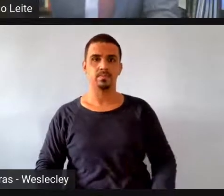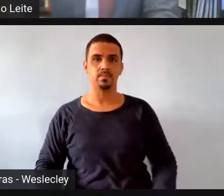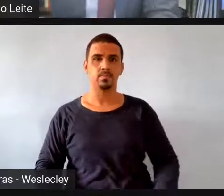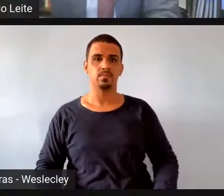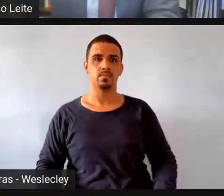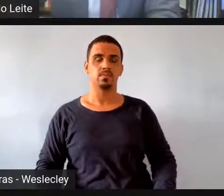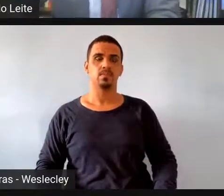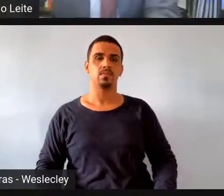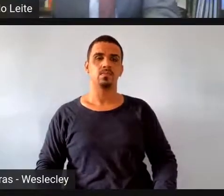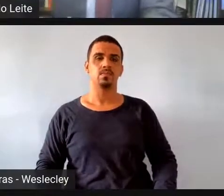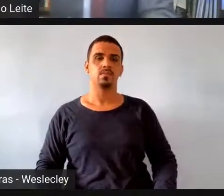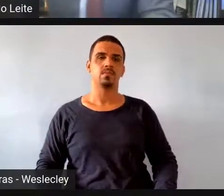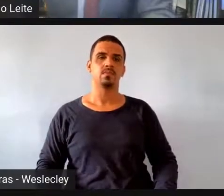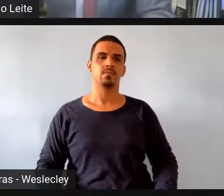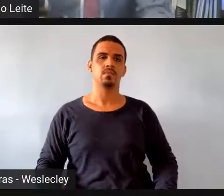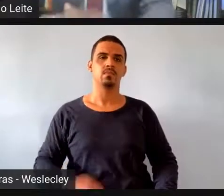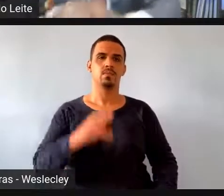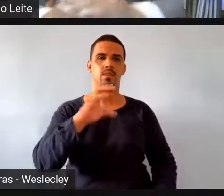Bruno Caraza.